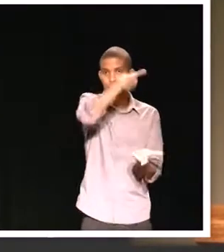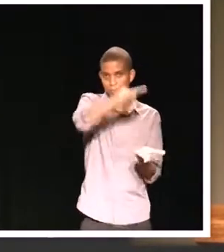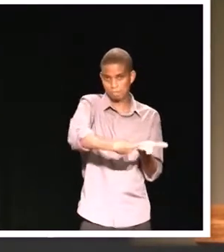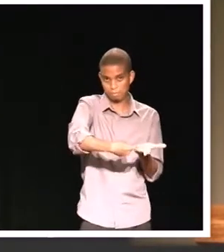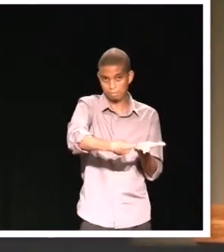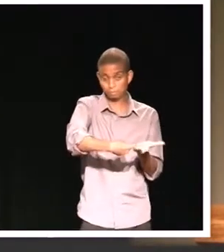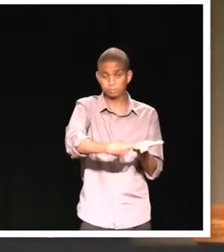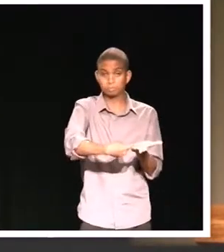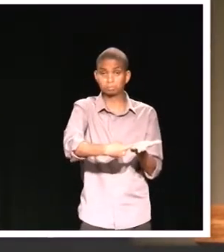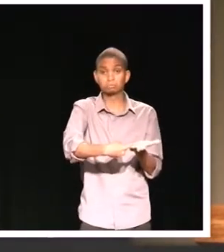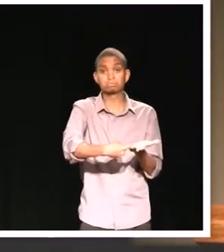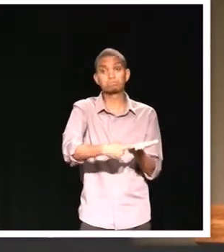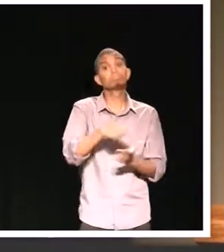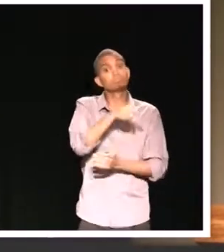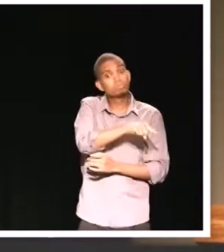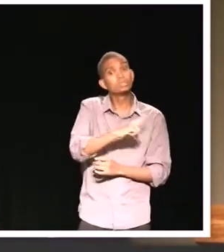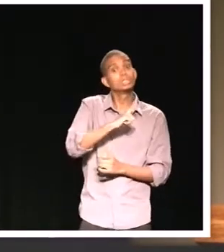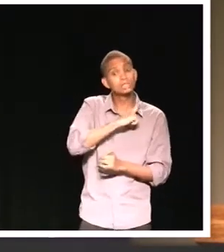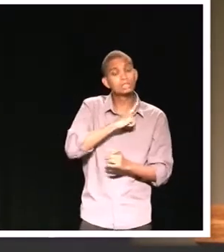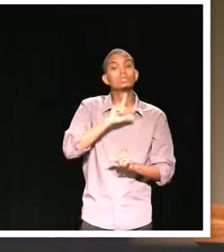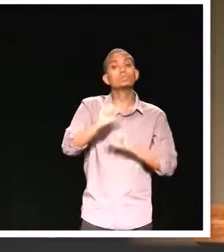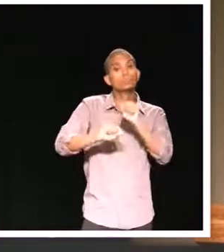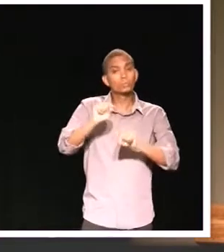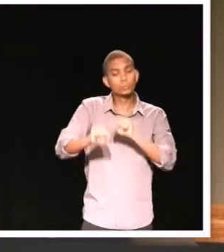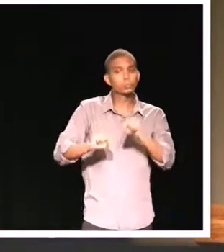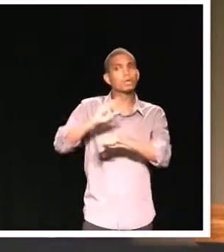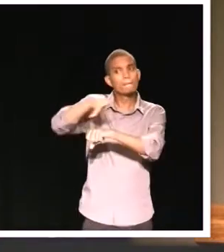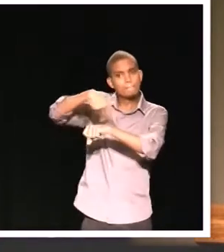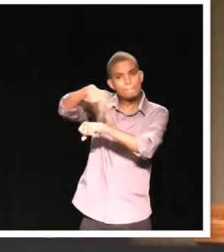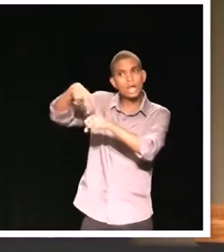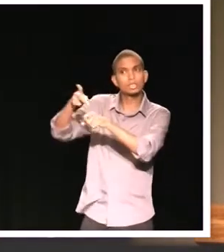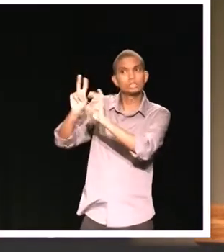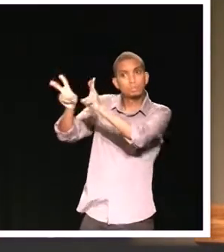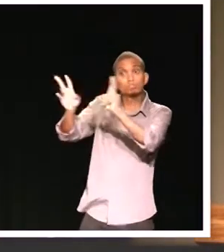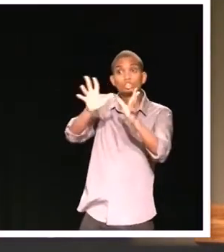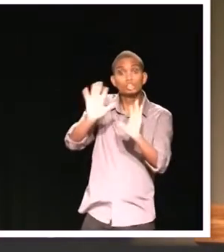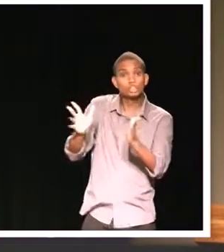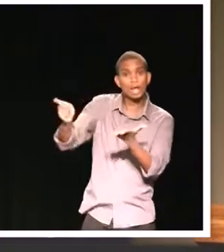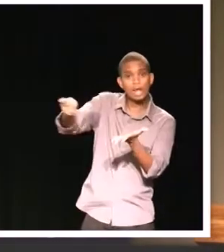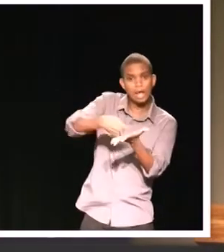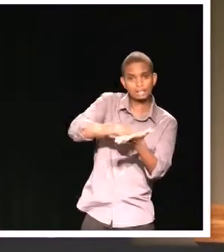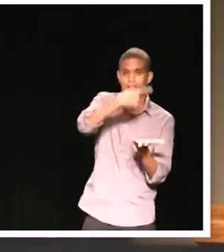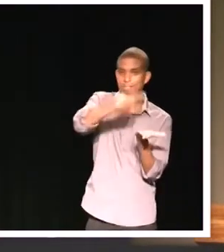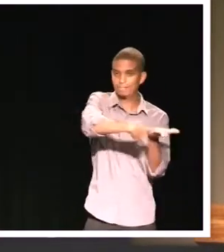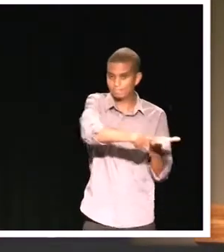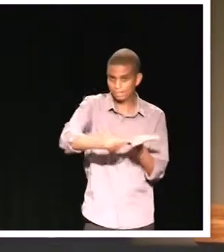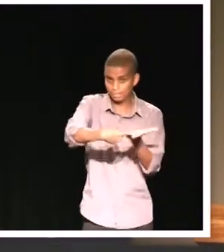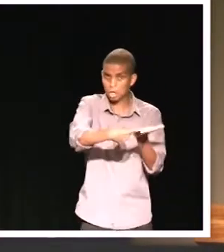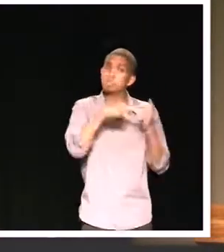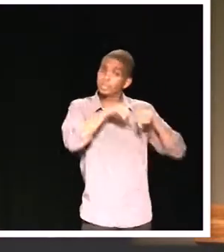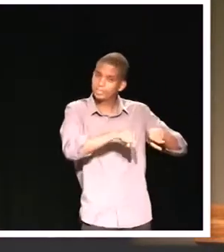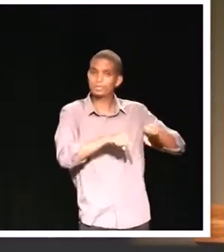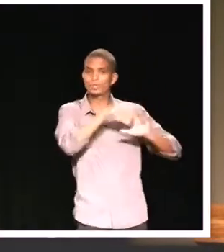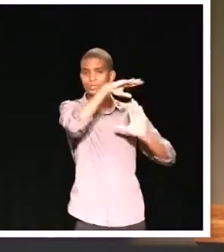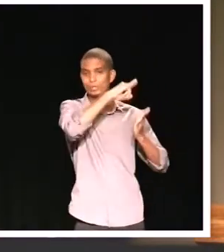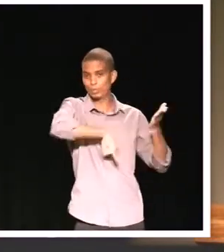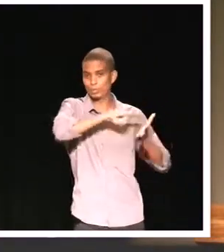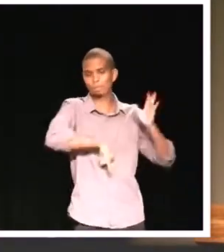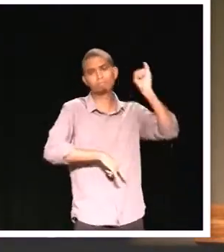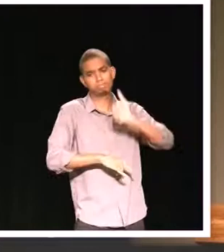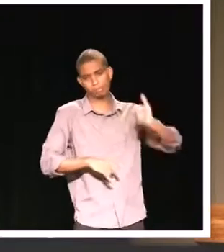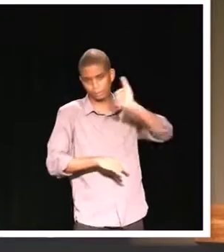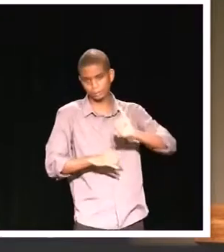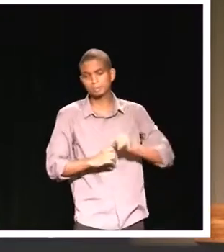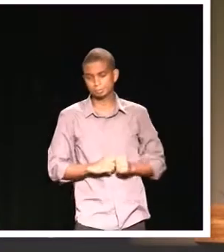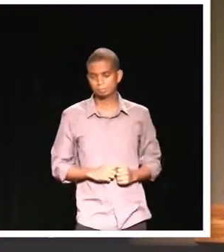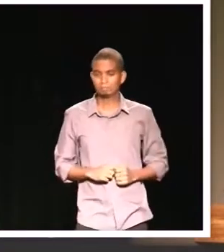pacto. Então, regem como legislação própria dos países que assinaram esse pacto. E isso é muito importante.